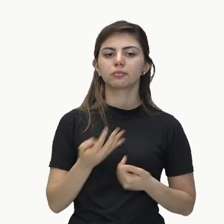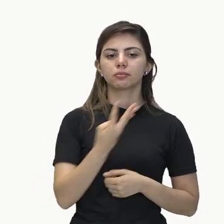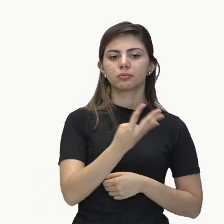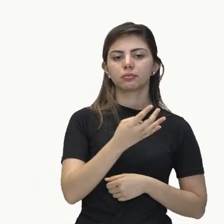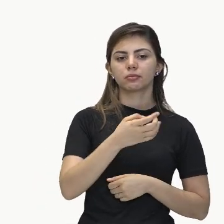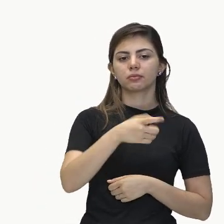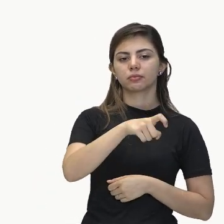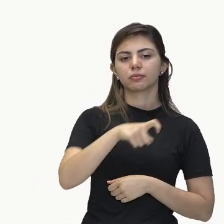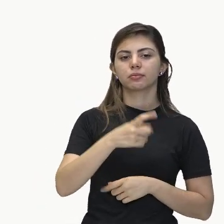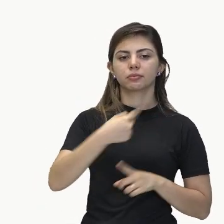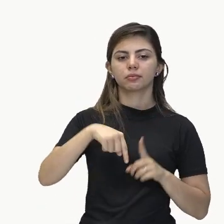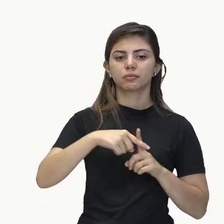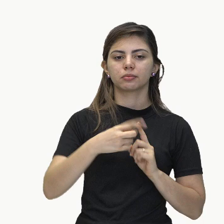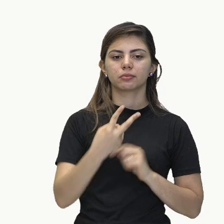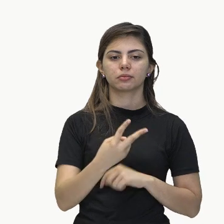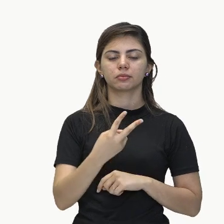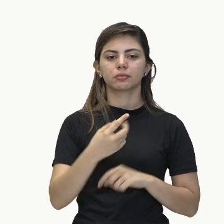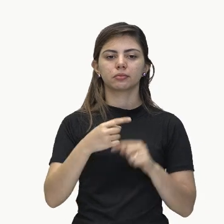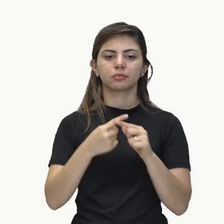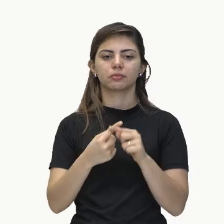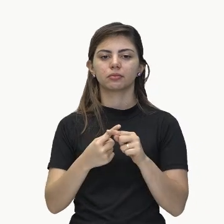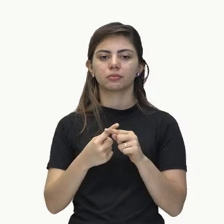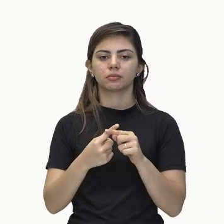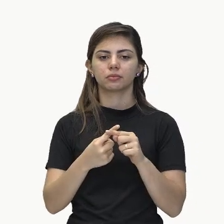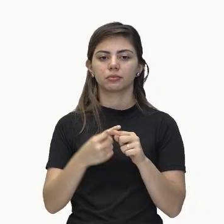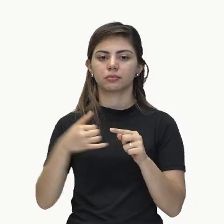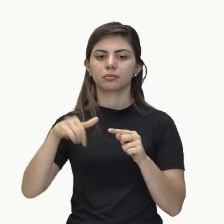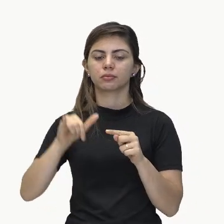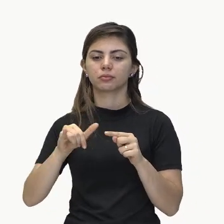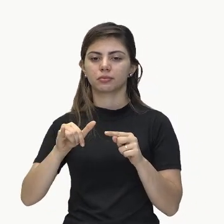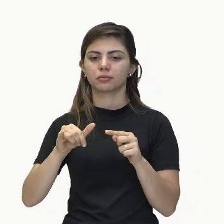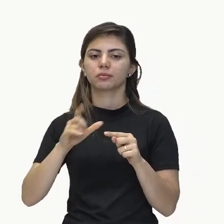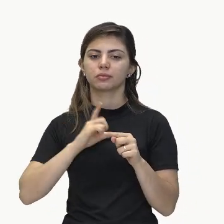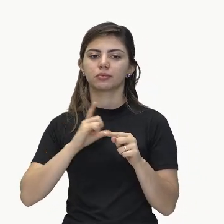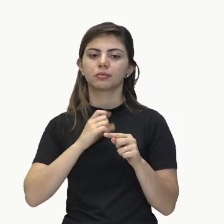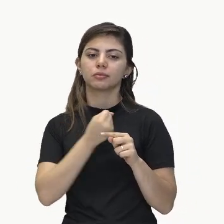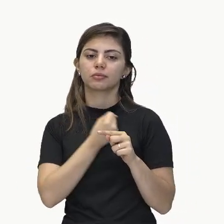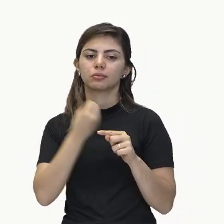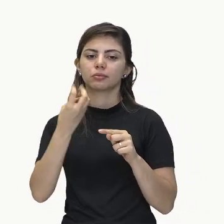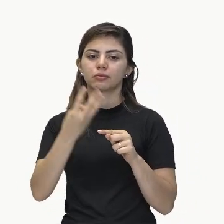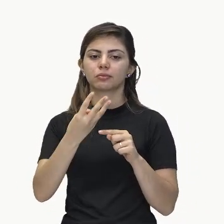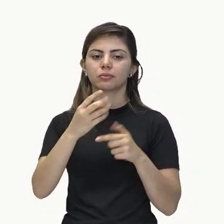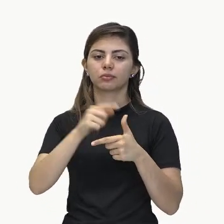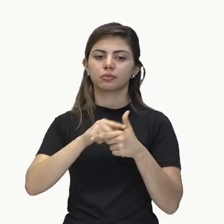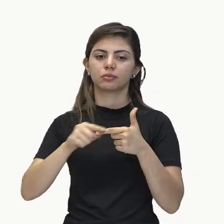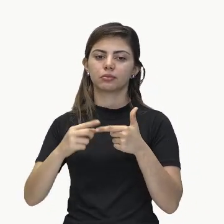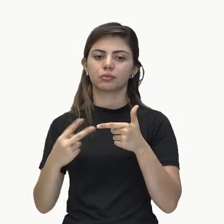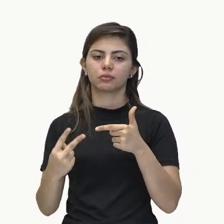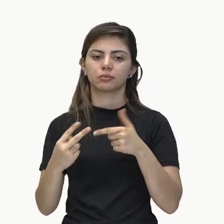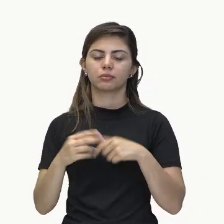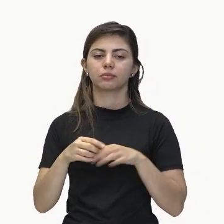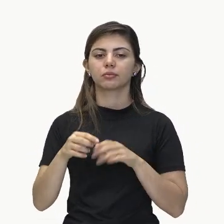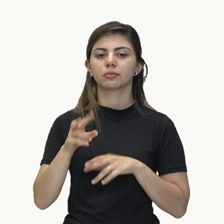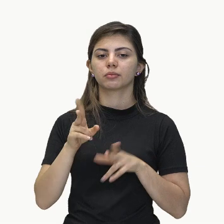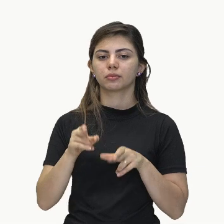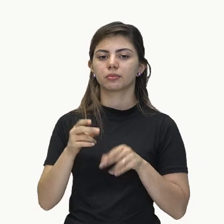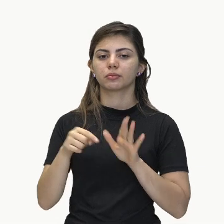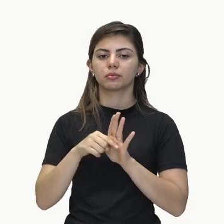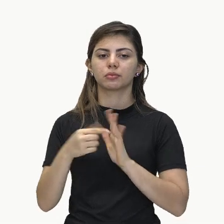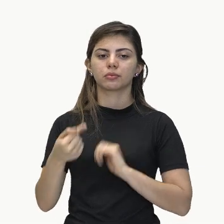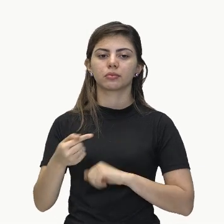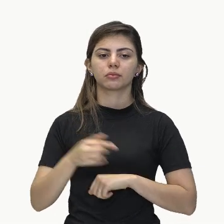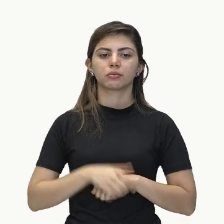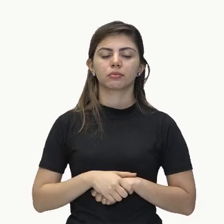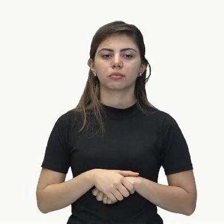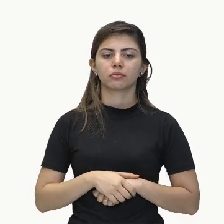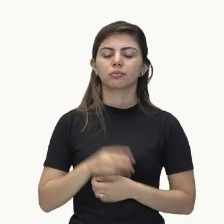4x mais 2 vezes o y, que é 3 sobre 2, é igual a menos 7.